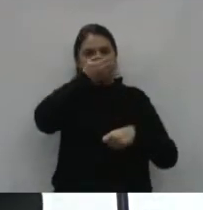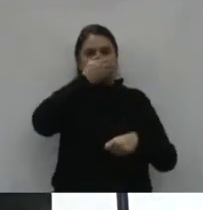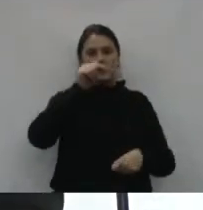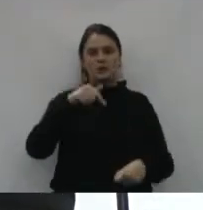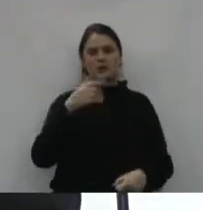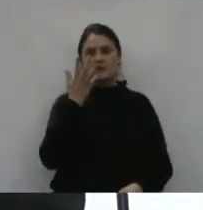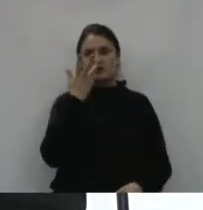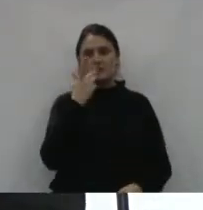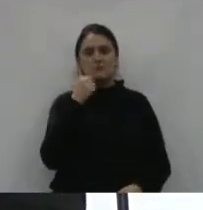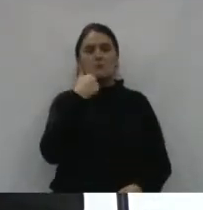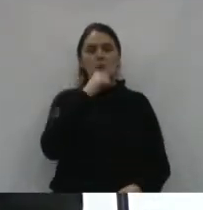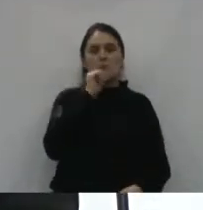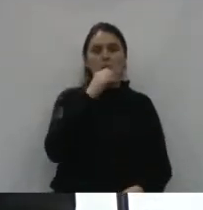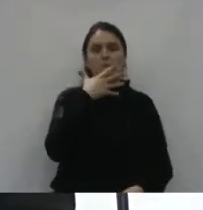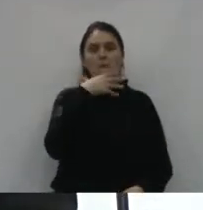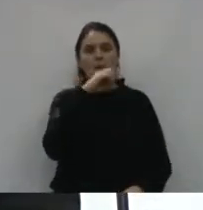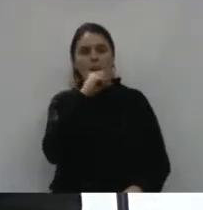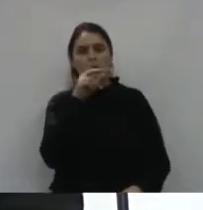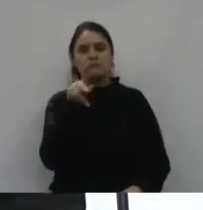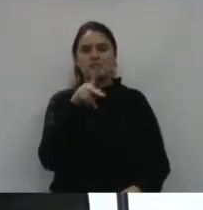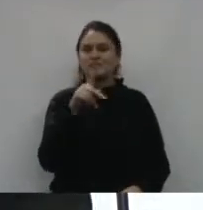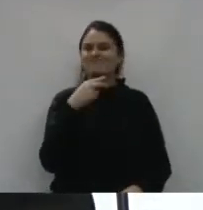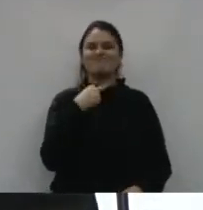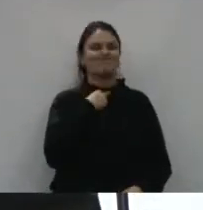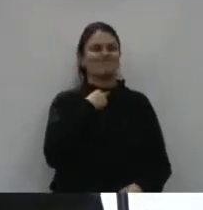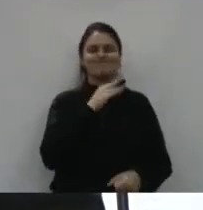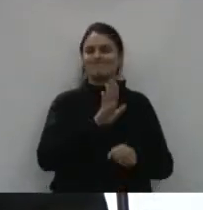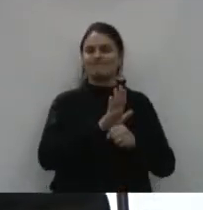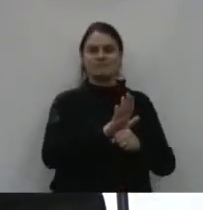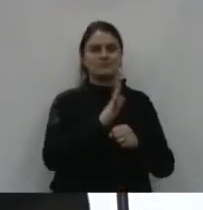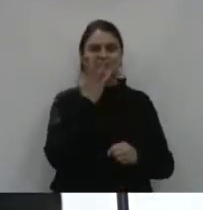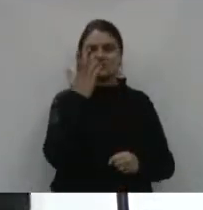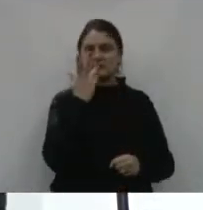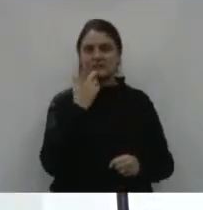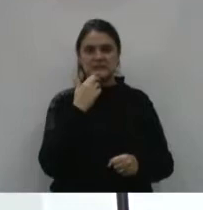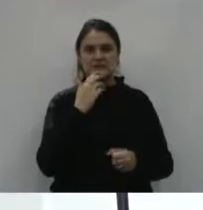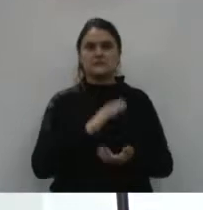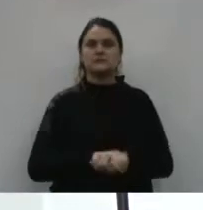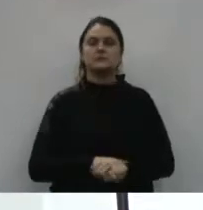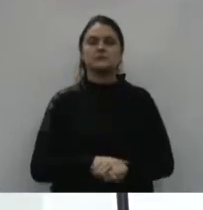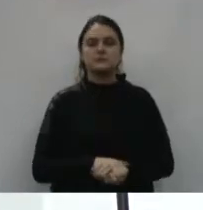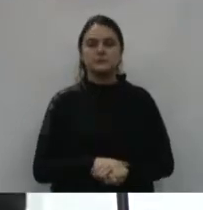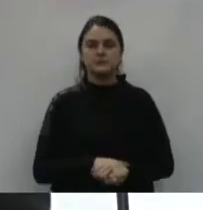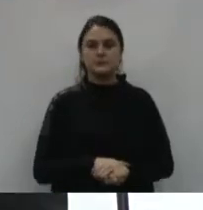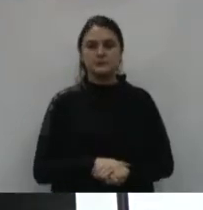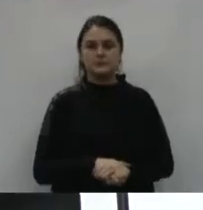crianças pais e professores desinformados não podem ajudar uma criança a